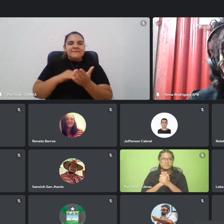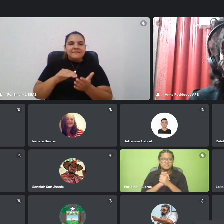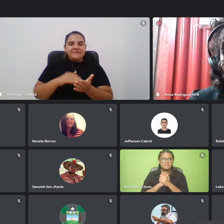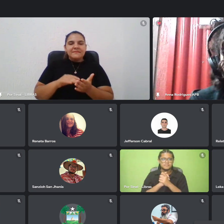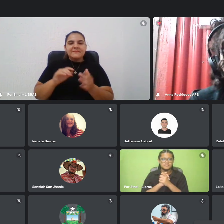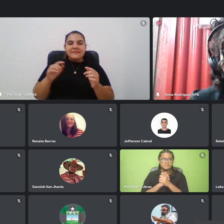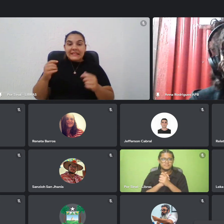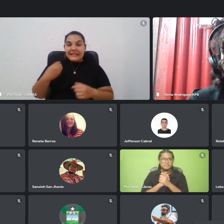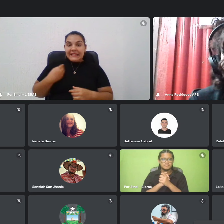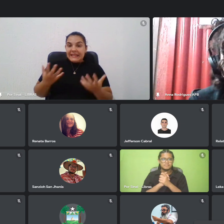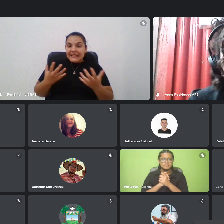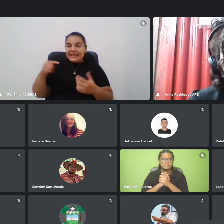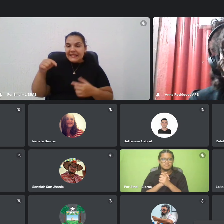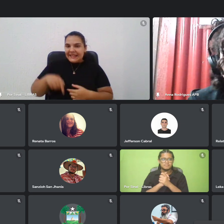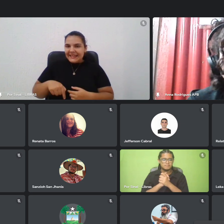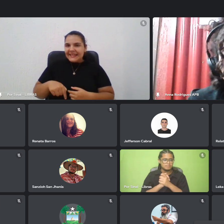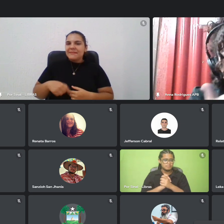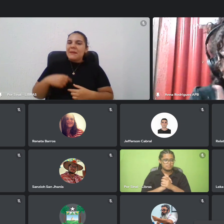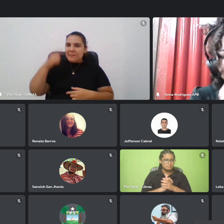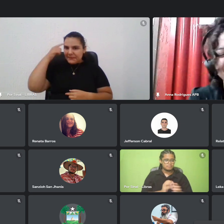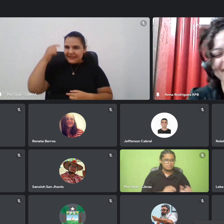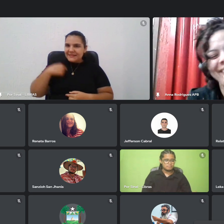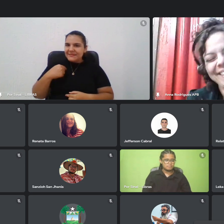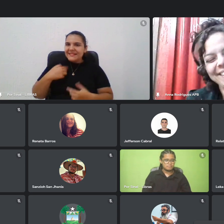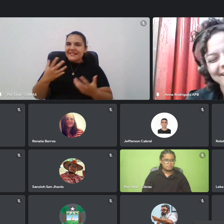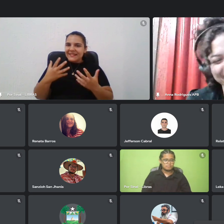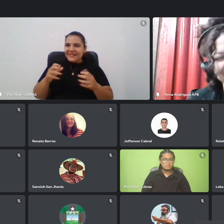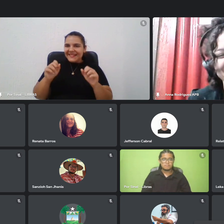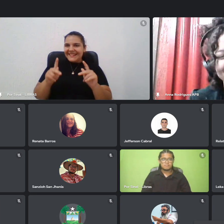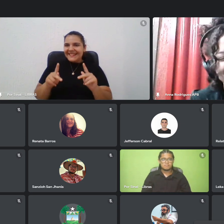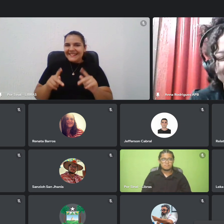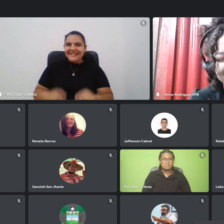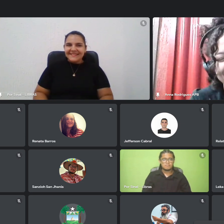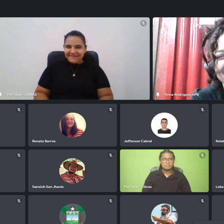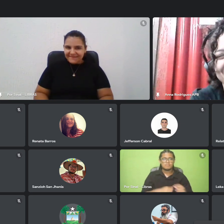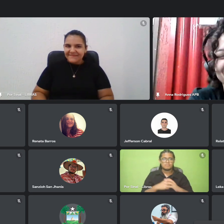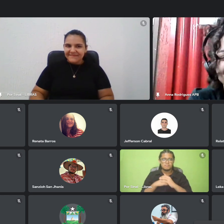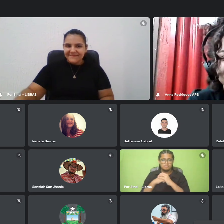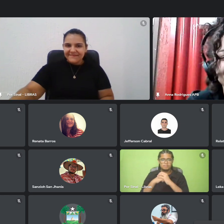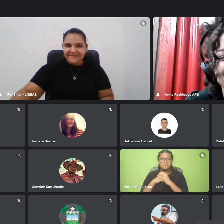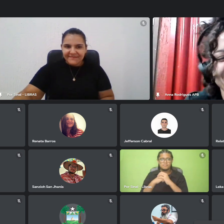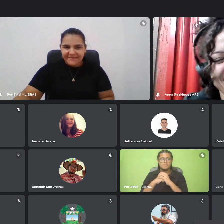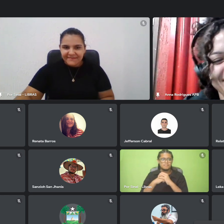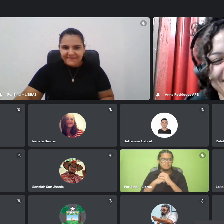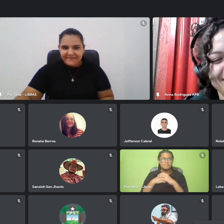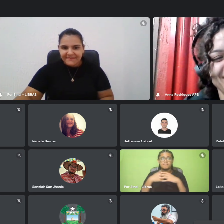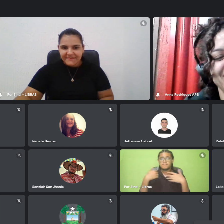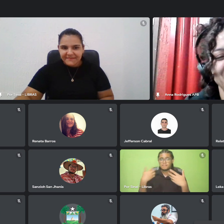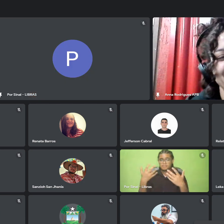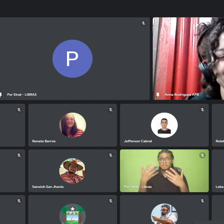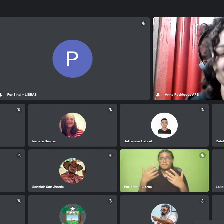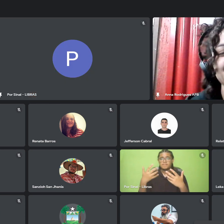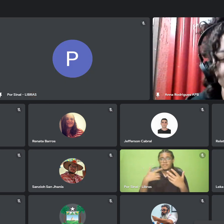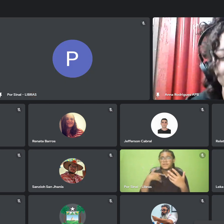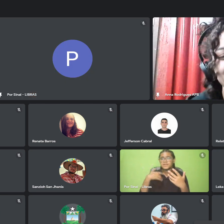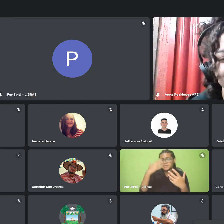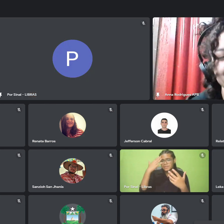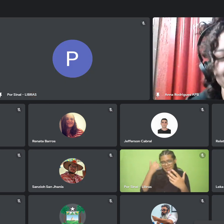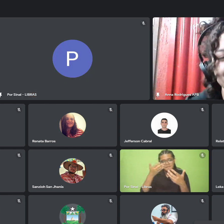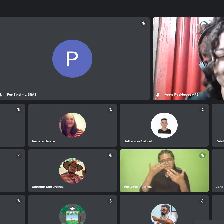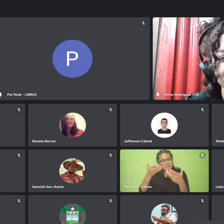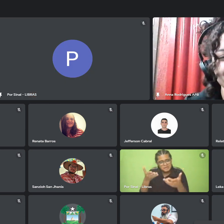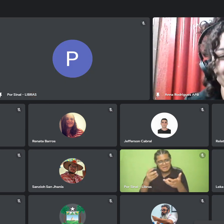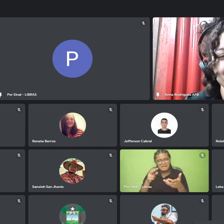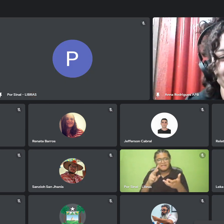Aí pensa em mim, para eu ficar um pouquinho aí através de você também, porque eu super agradeço e sei que para tu, tu vai ver o